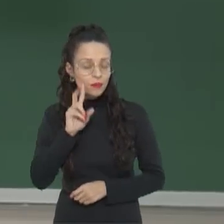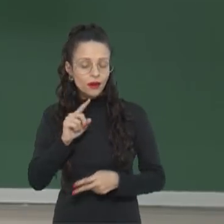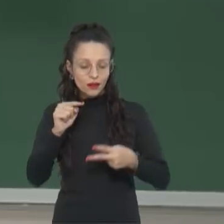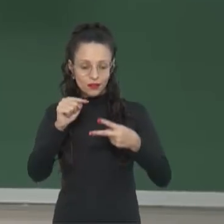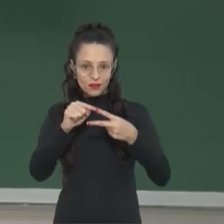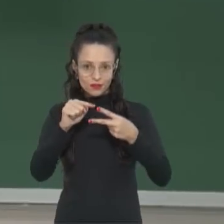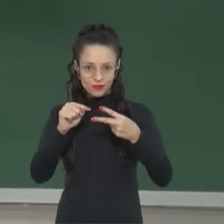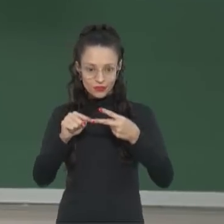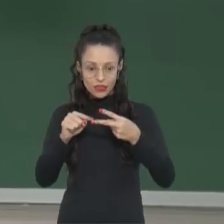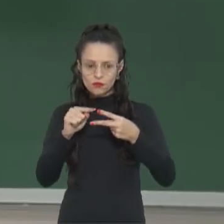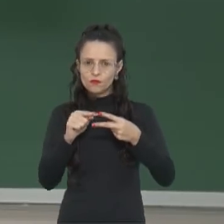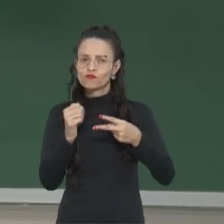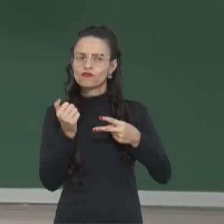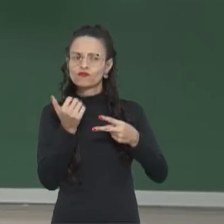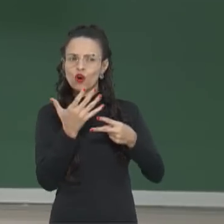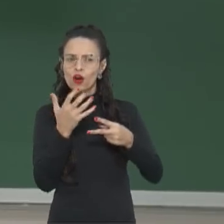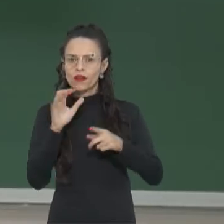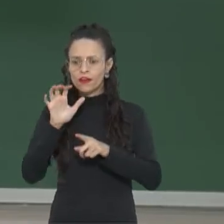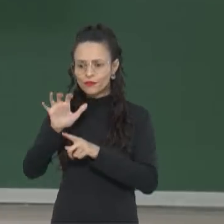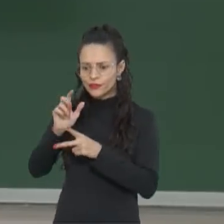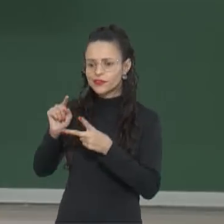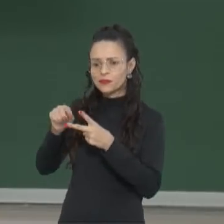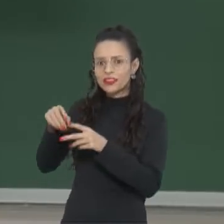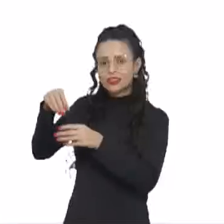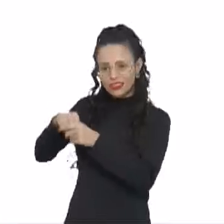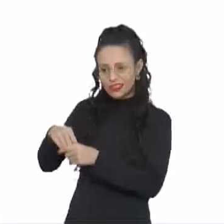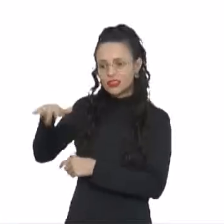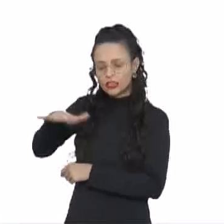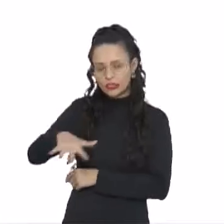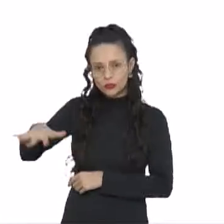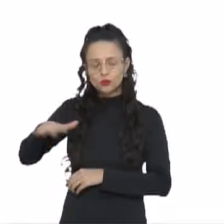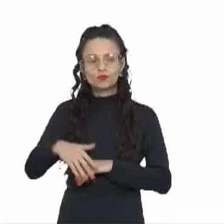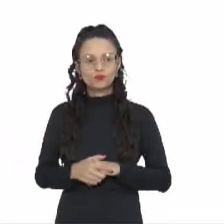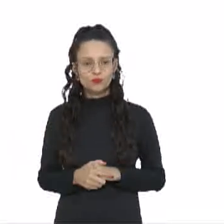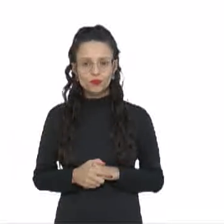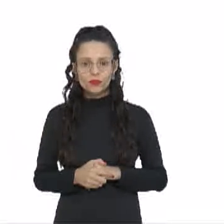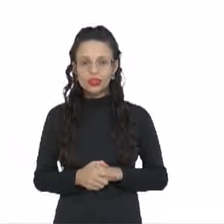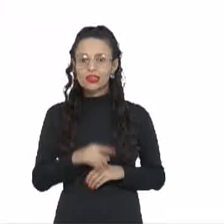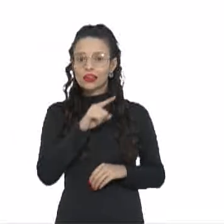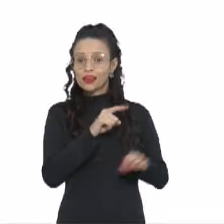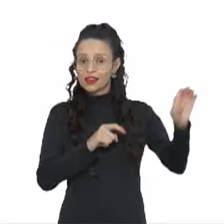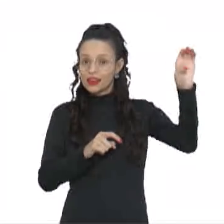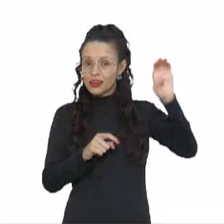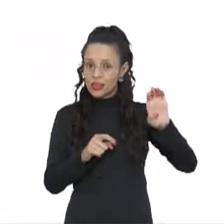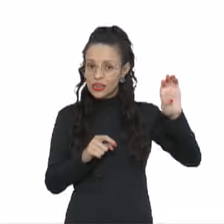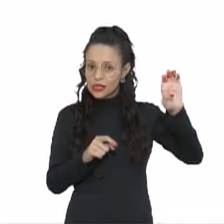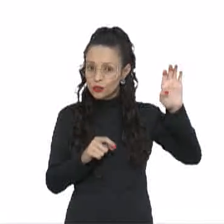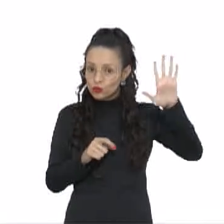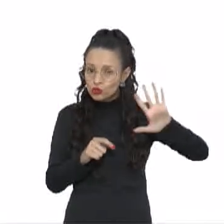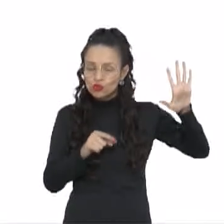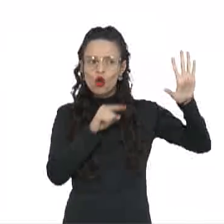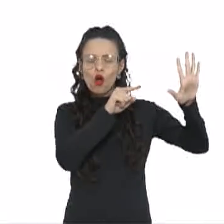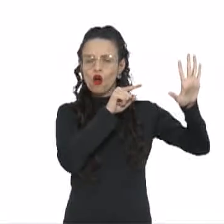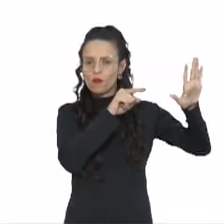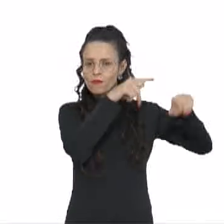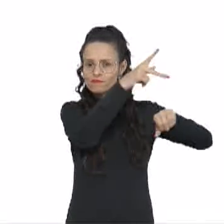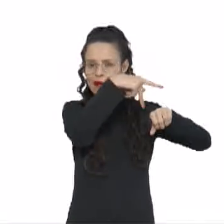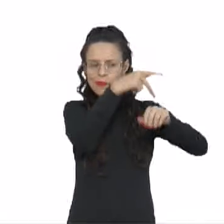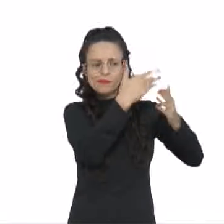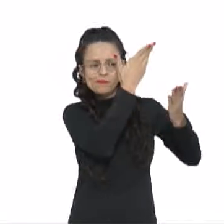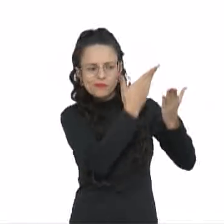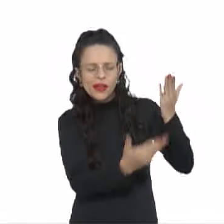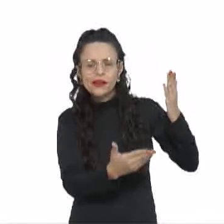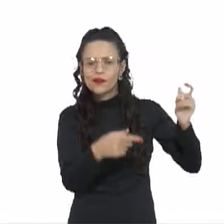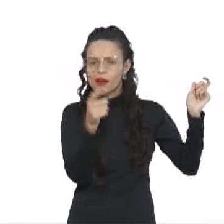Um externo e um interno. Vamos lá. As metrópoles europeias perderam sua capacidade militar